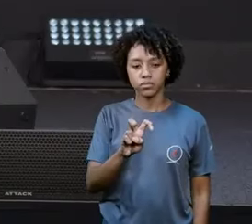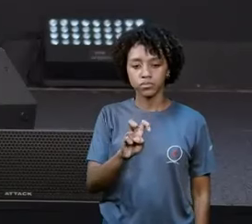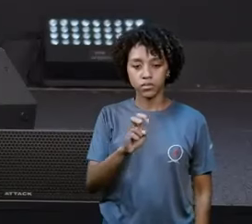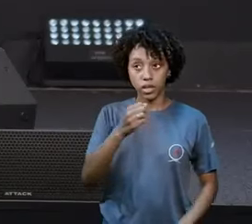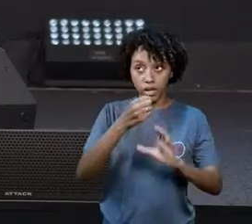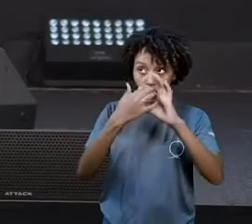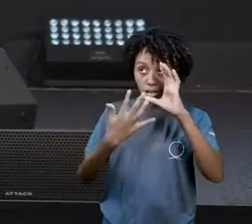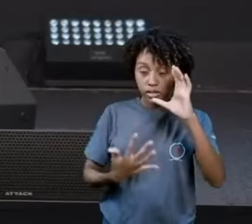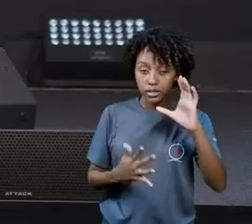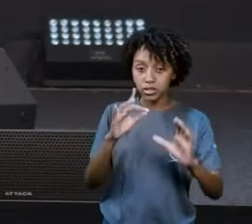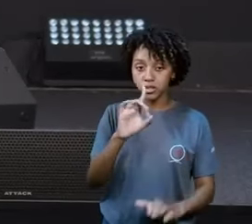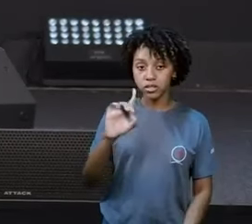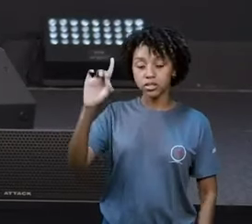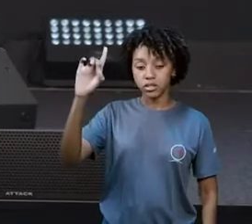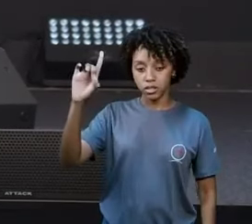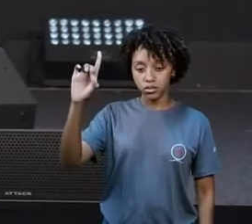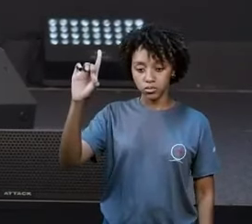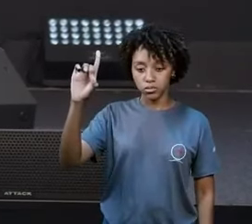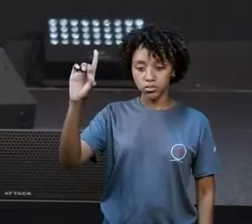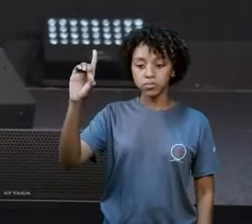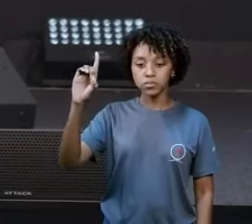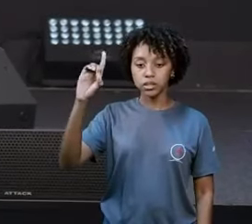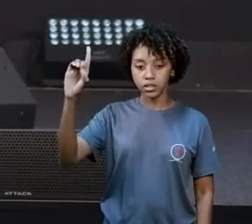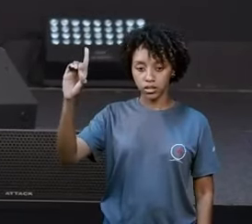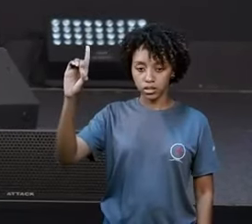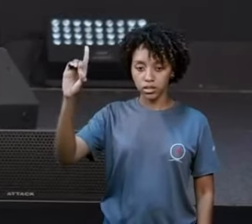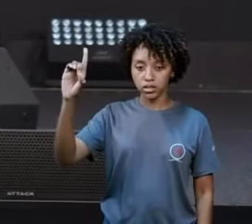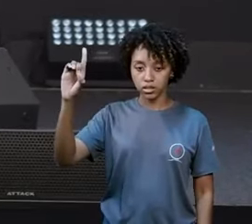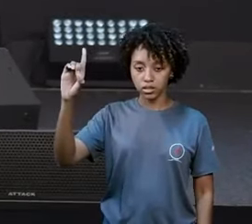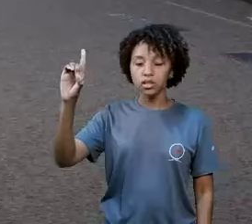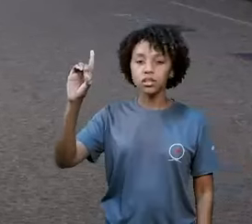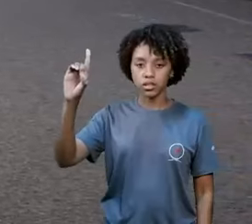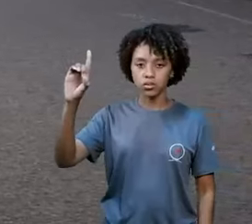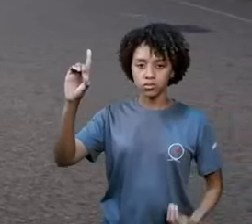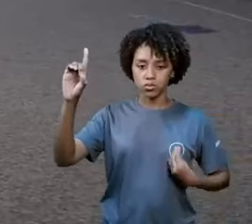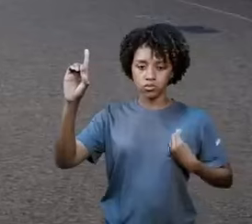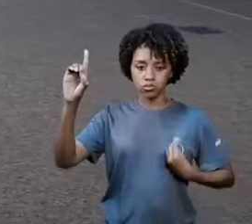Deus é que Deus age o tempo